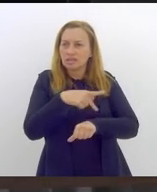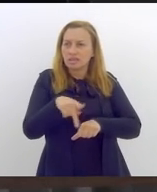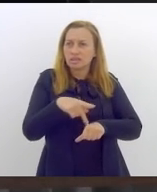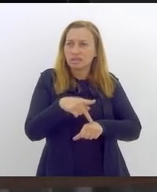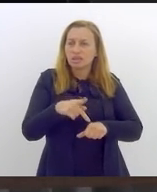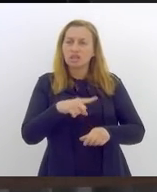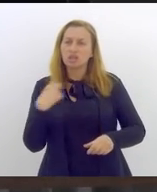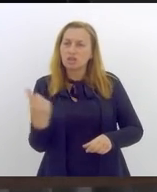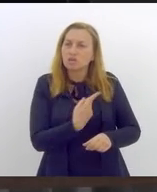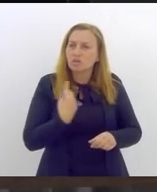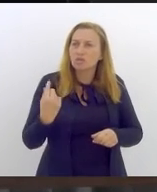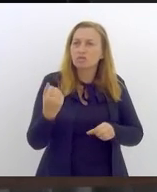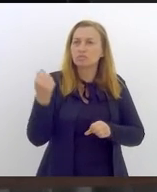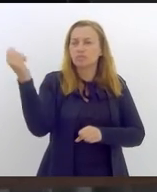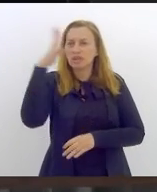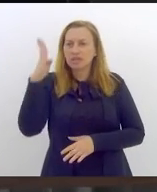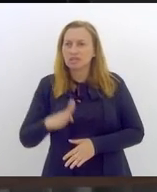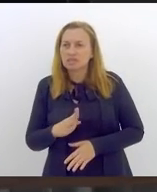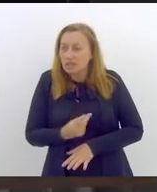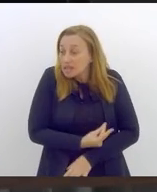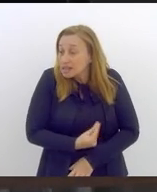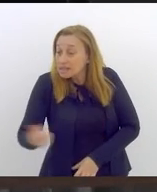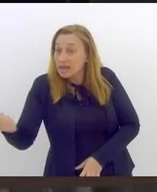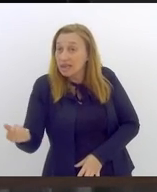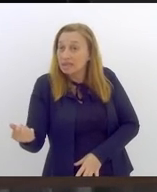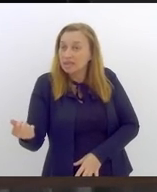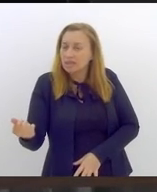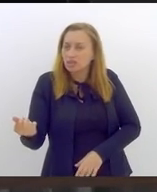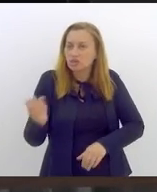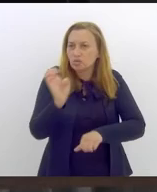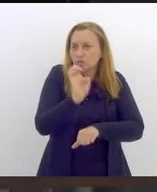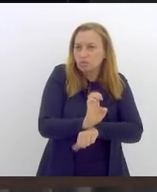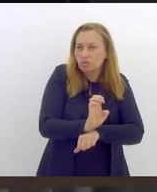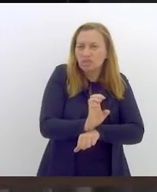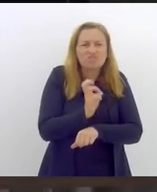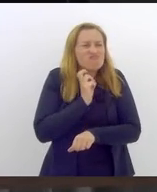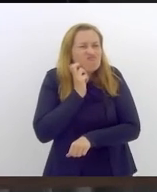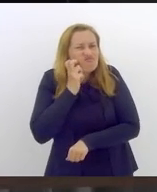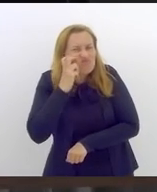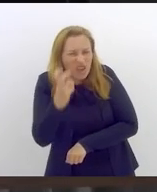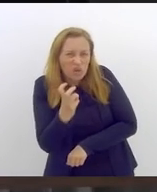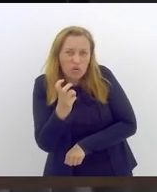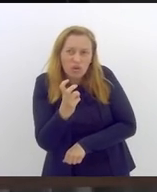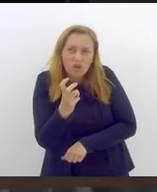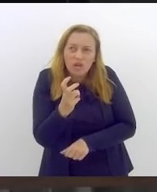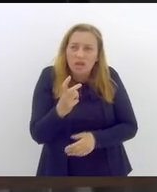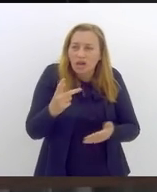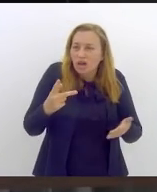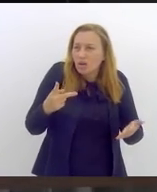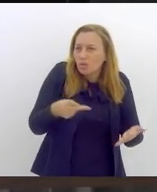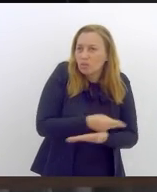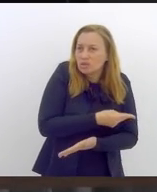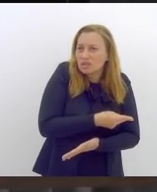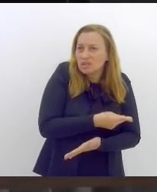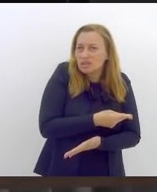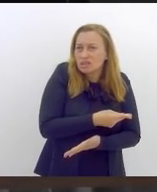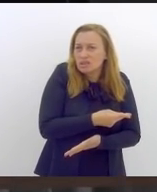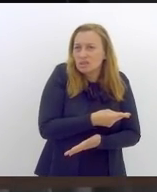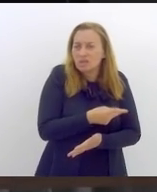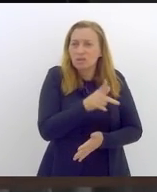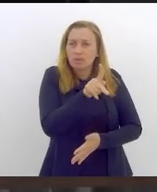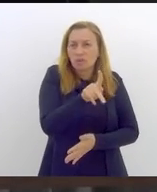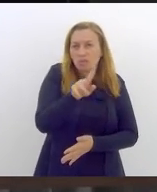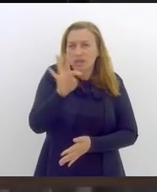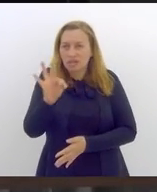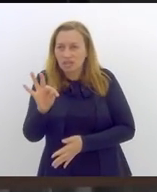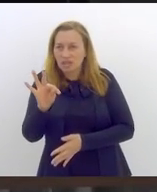com que nós brasileiros saíssemos de um estado de vergonha que havia sido causado pelo